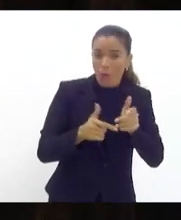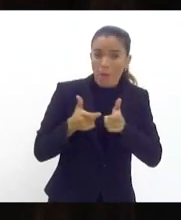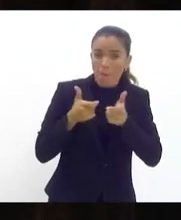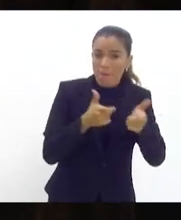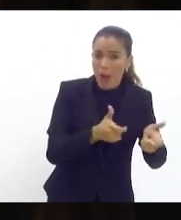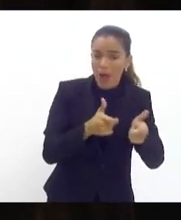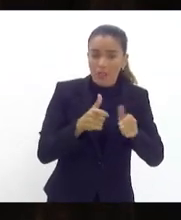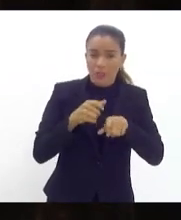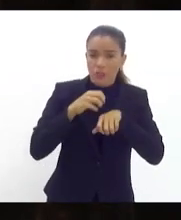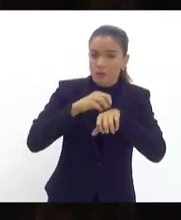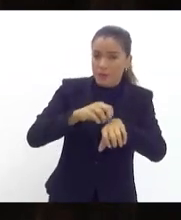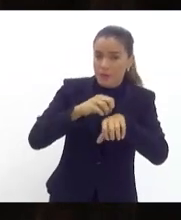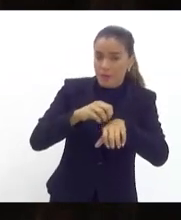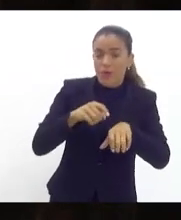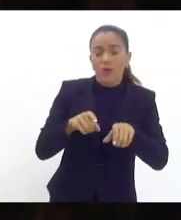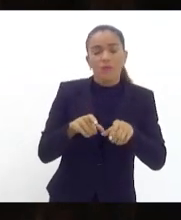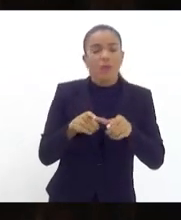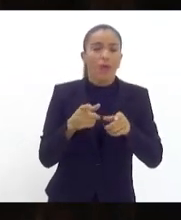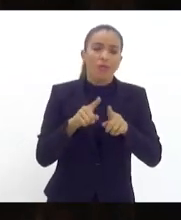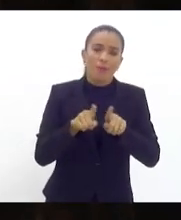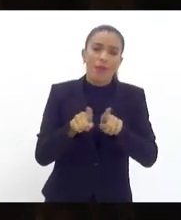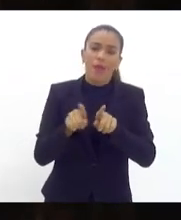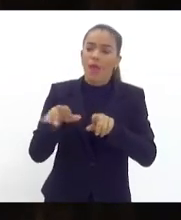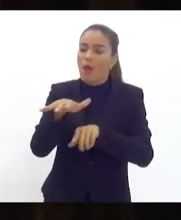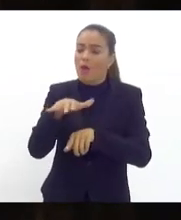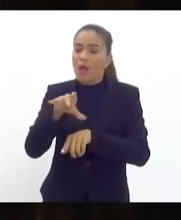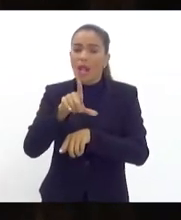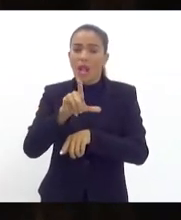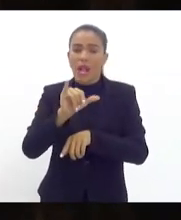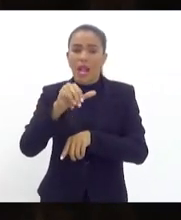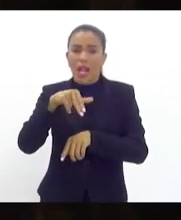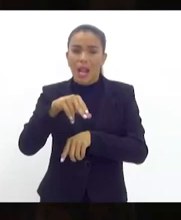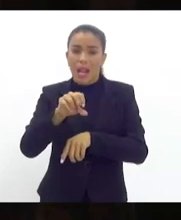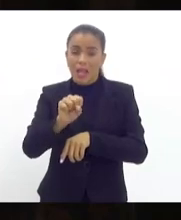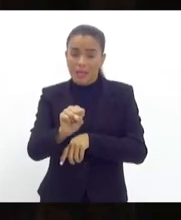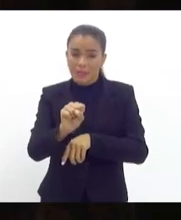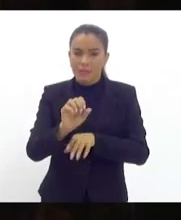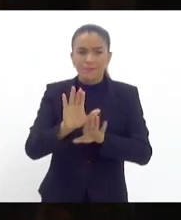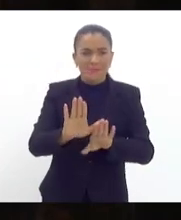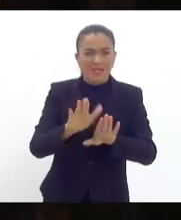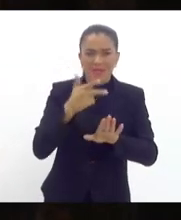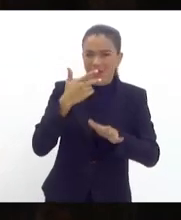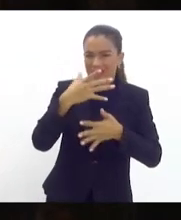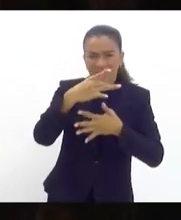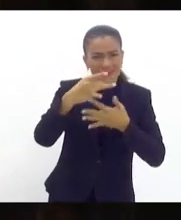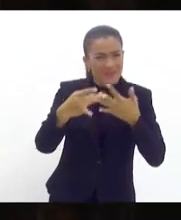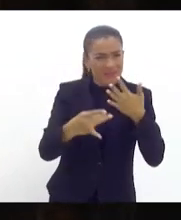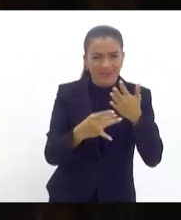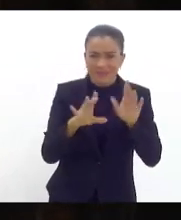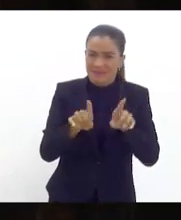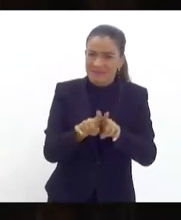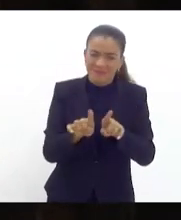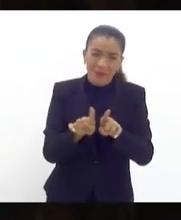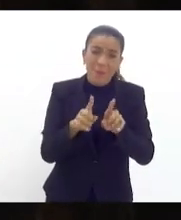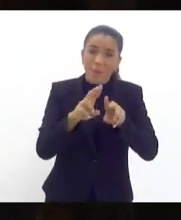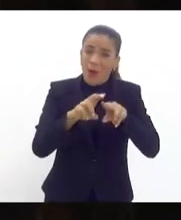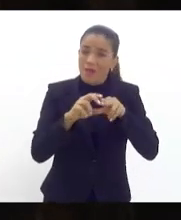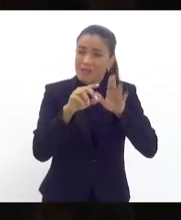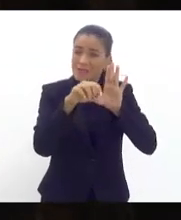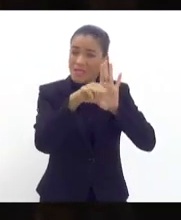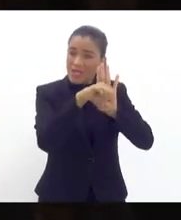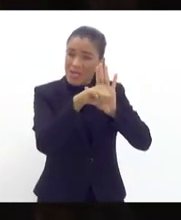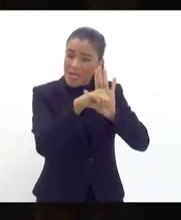estratégia no Lins em outros locais para que você diminua Mas eu não quero entrar em detalhes haja Vista que esses crimes estão